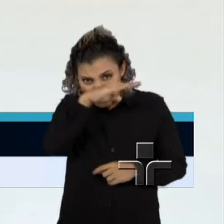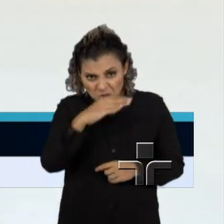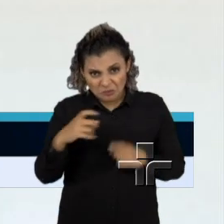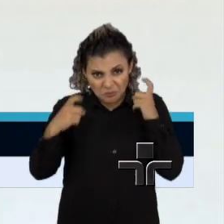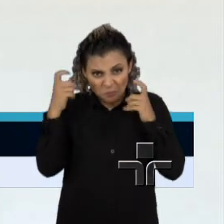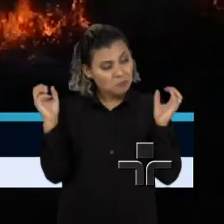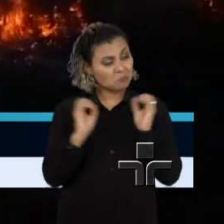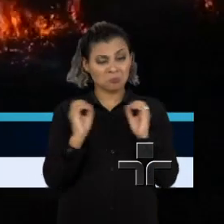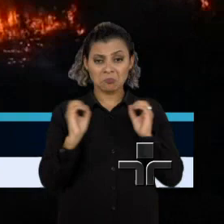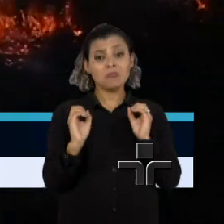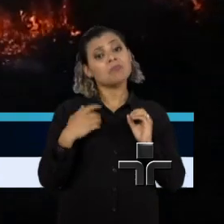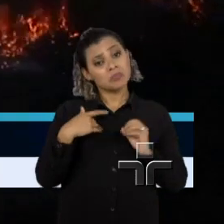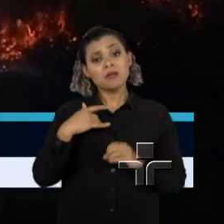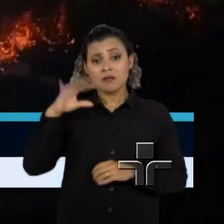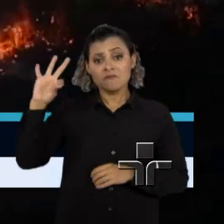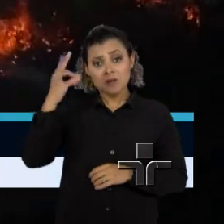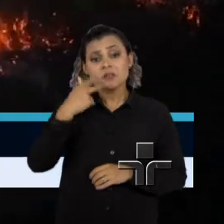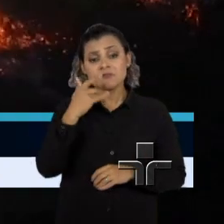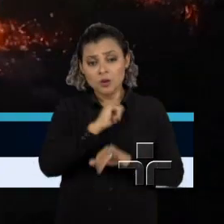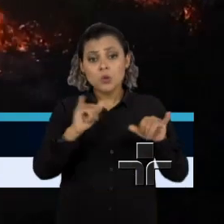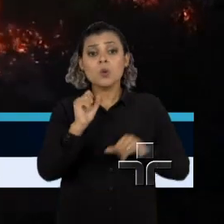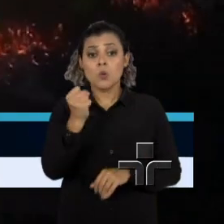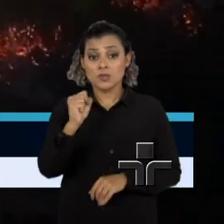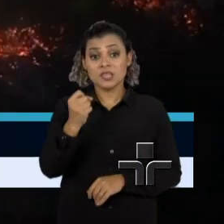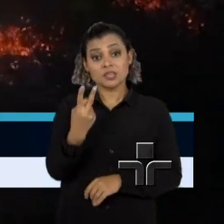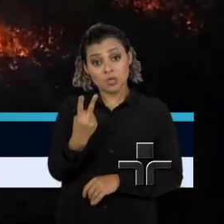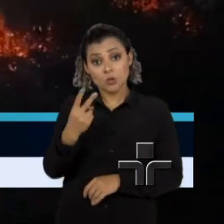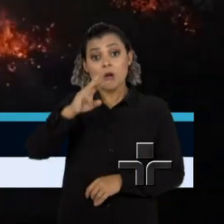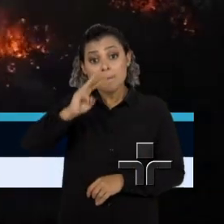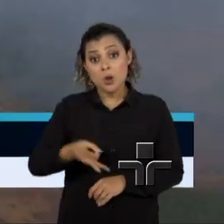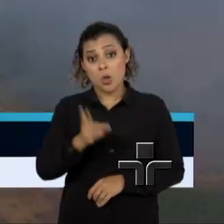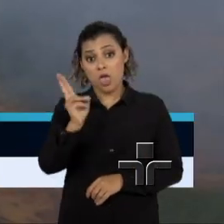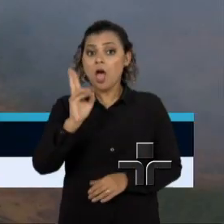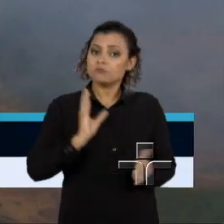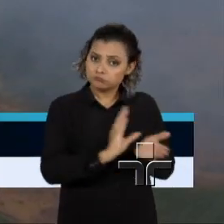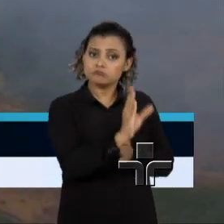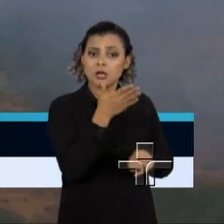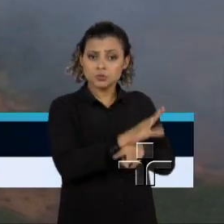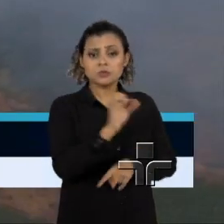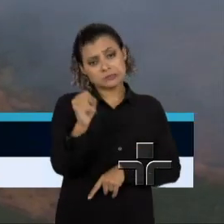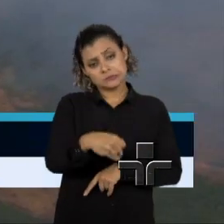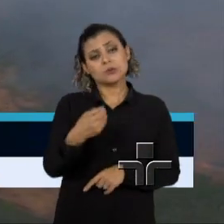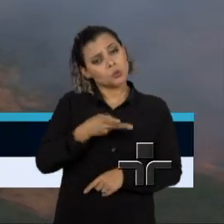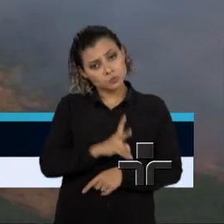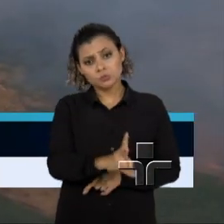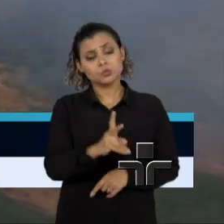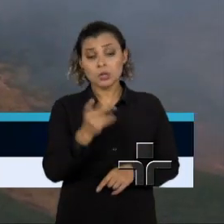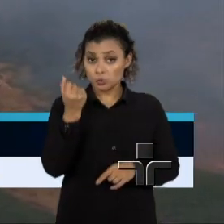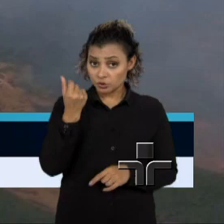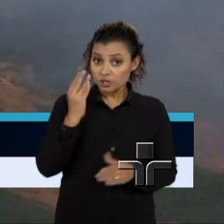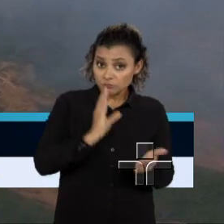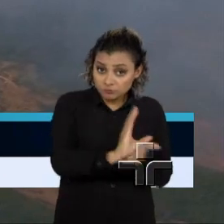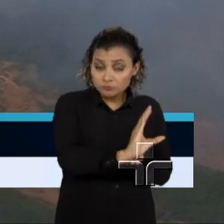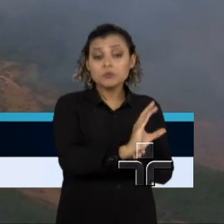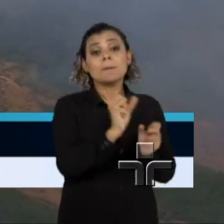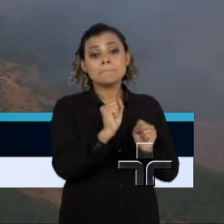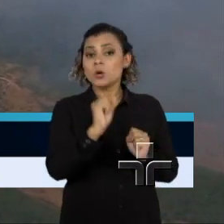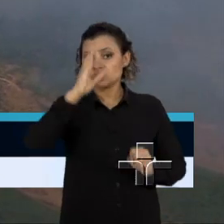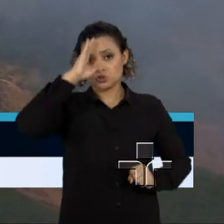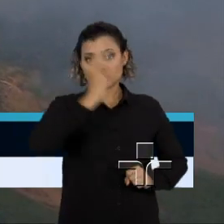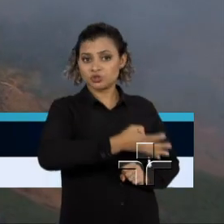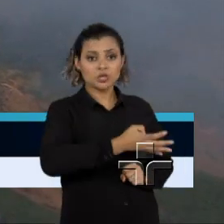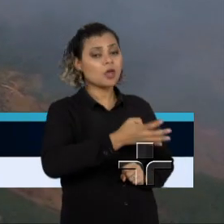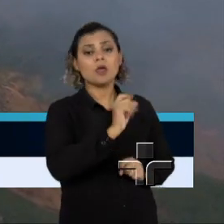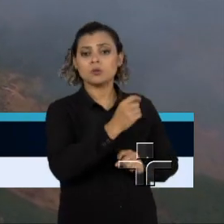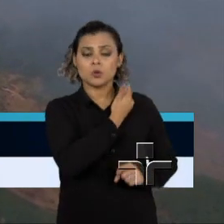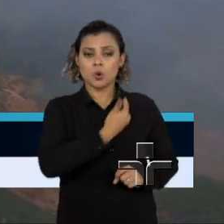O francês garantiu que a ajuda de 82 milhões de reais continua de pé e deu sinais de que o dinheiro pode ser enviado diretamente